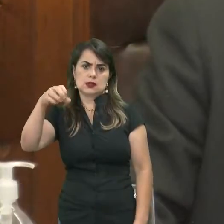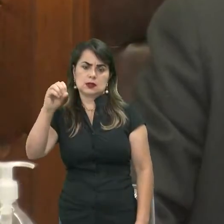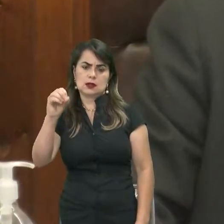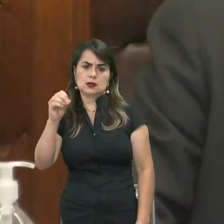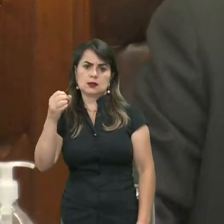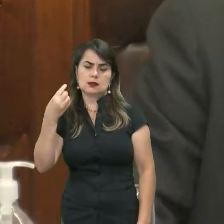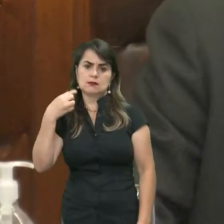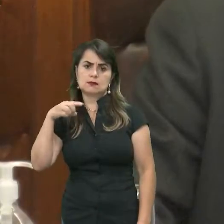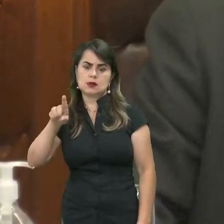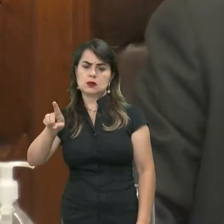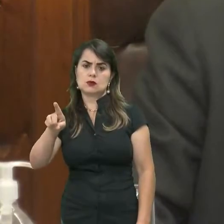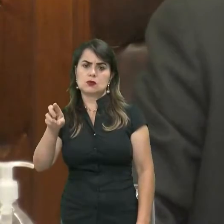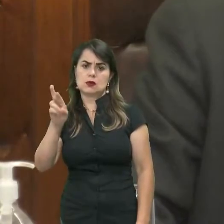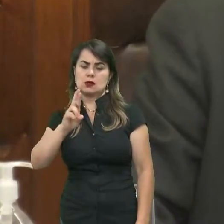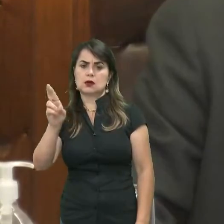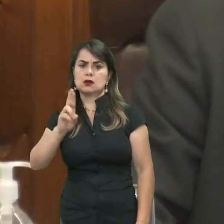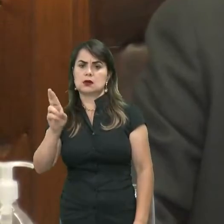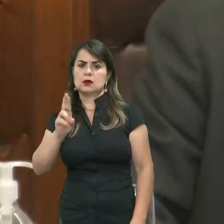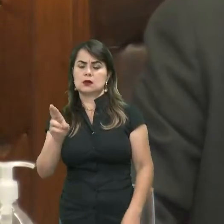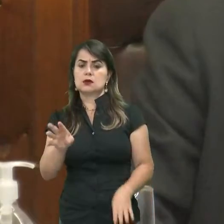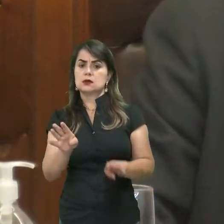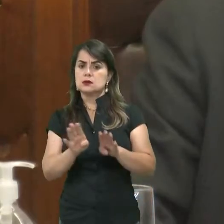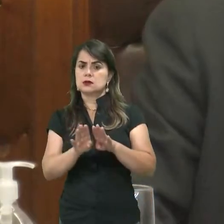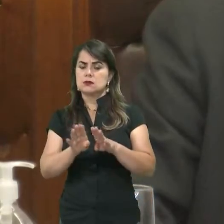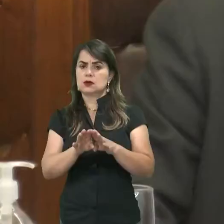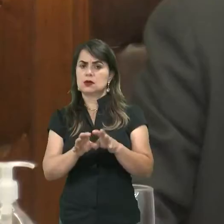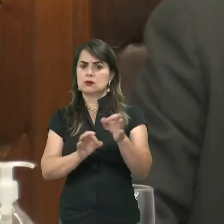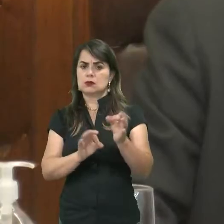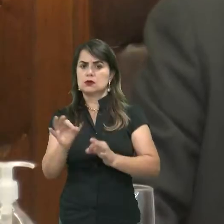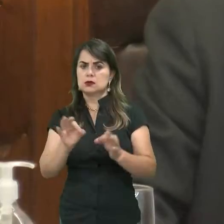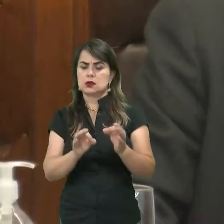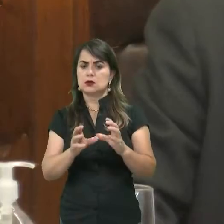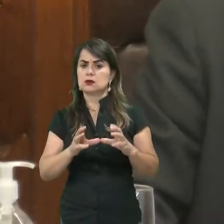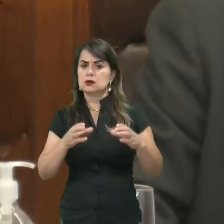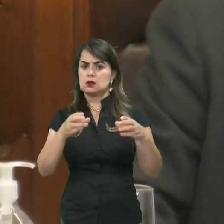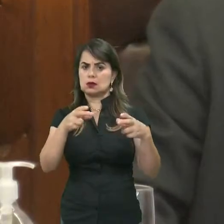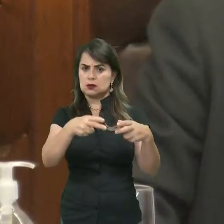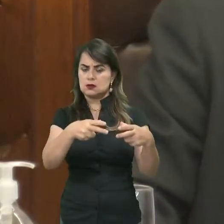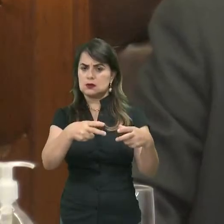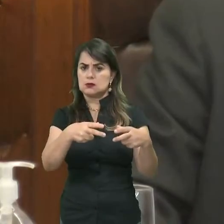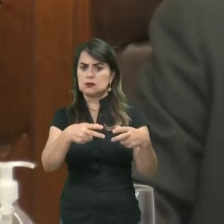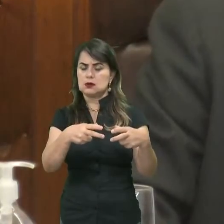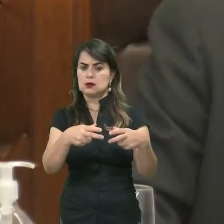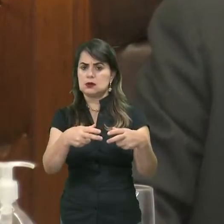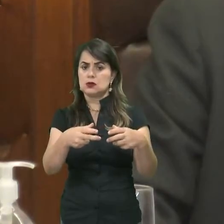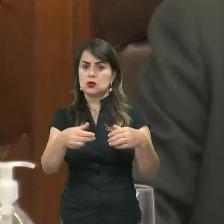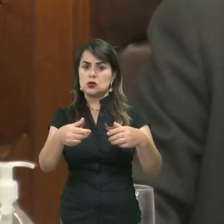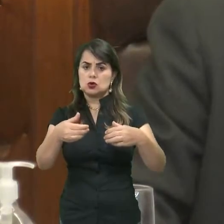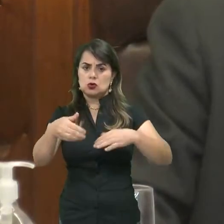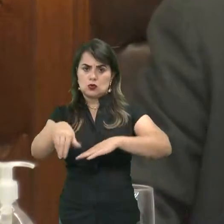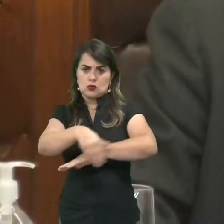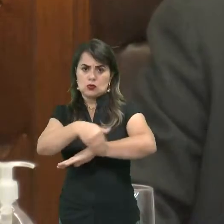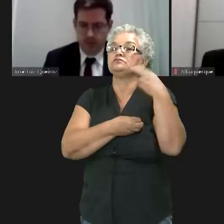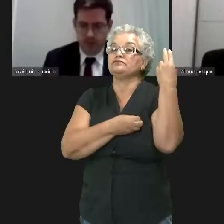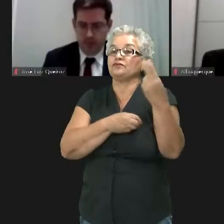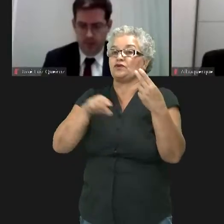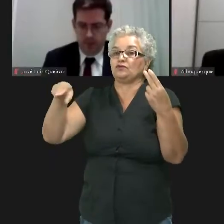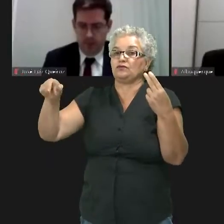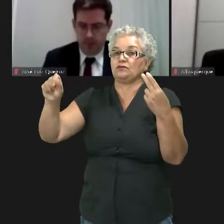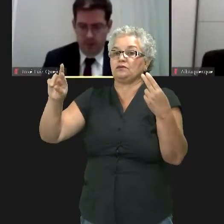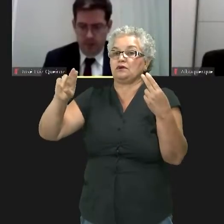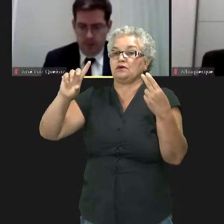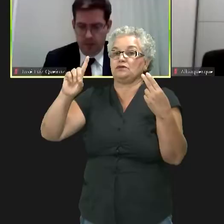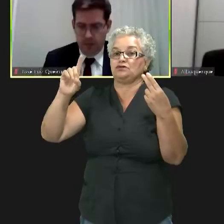Finanças, Orçamento e Servidor Público do Orçamento Geral do Município para o exercício financeiro de 2021. O